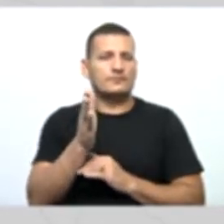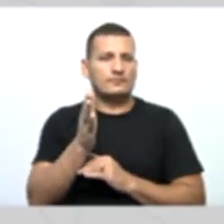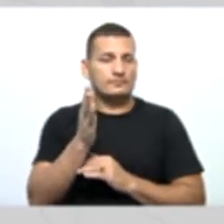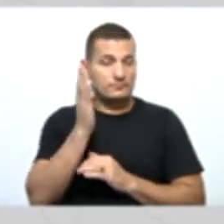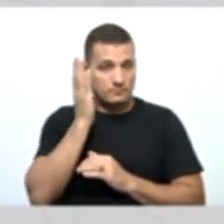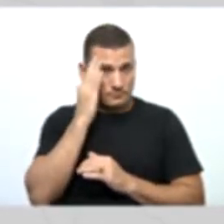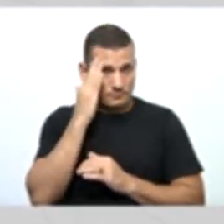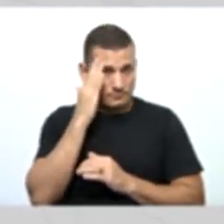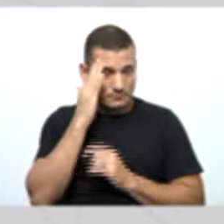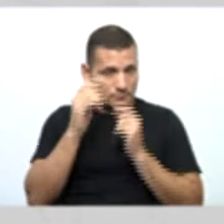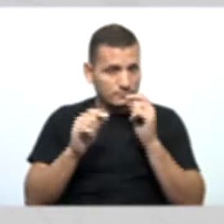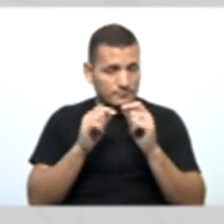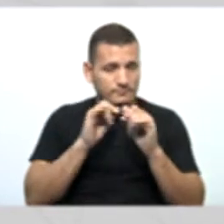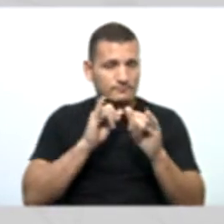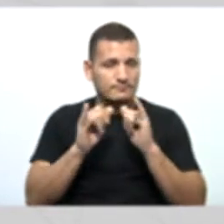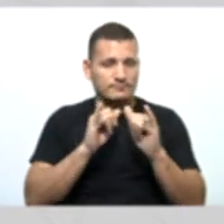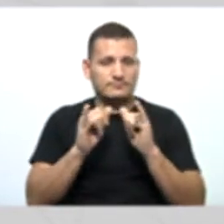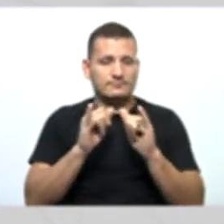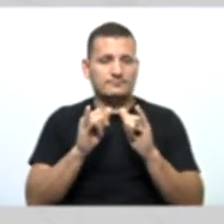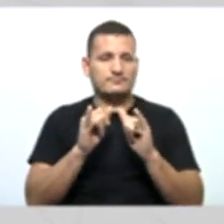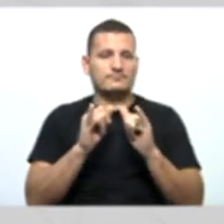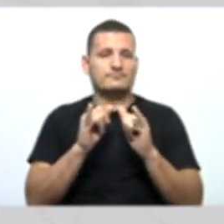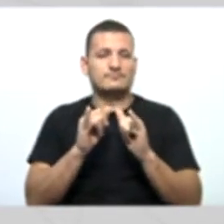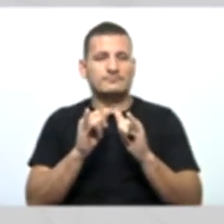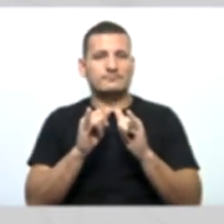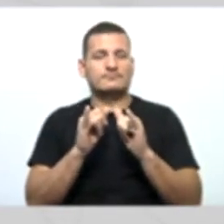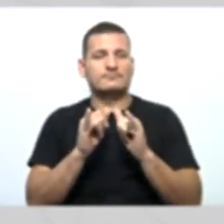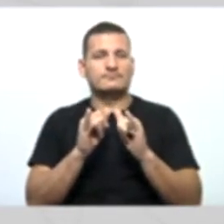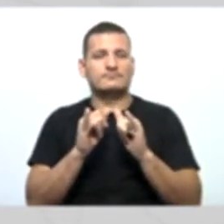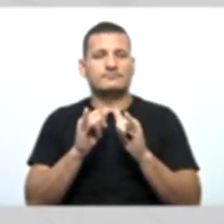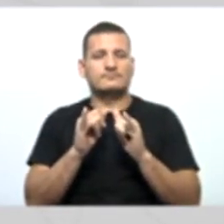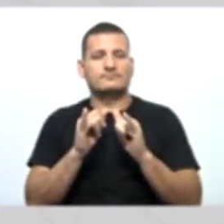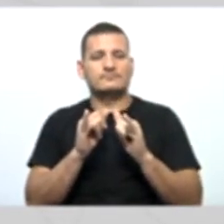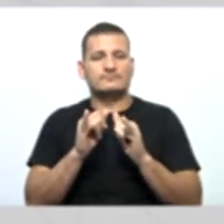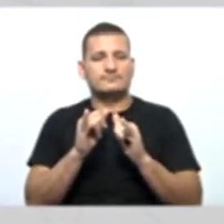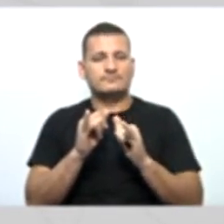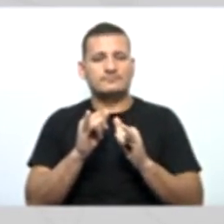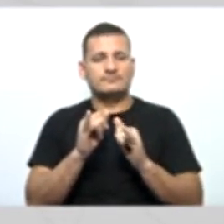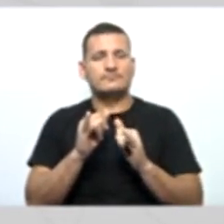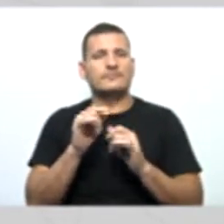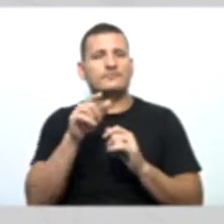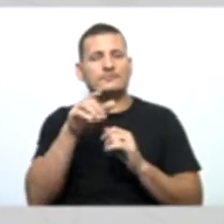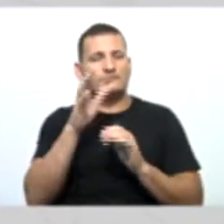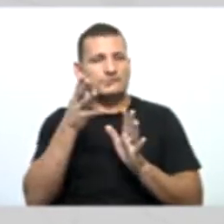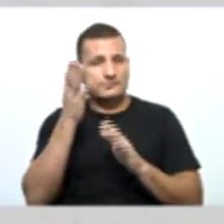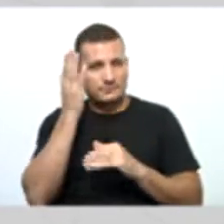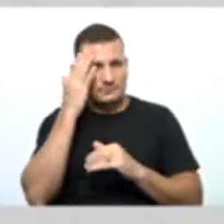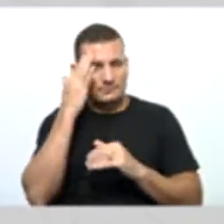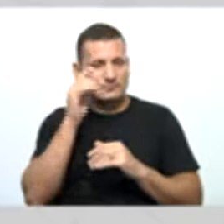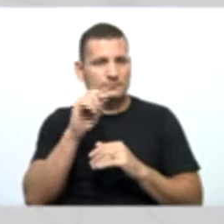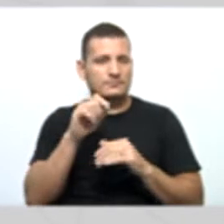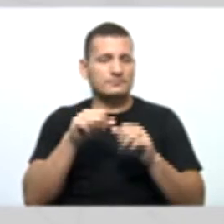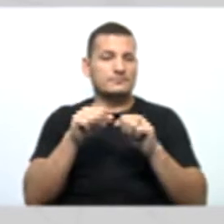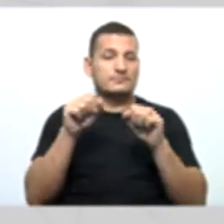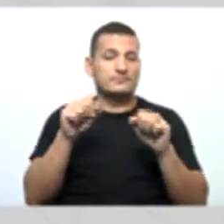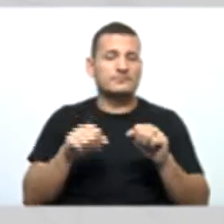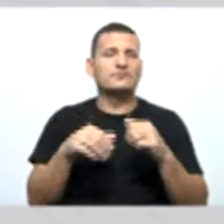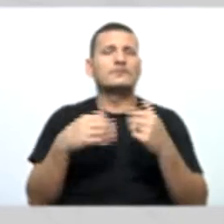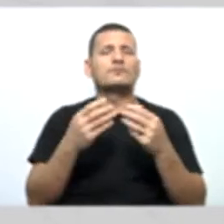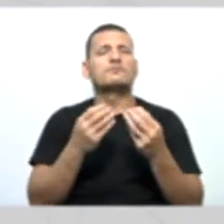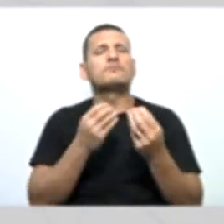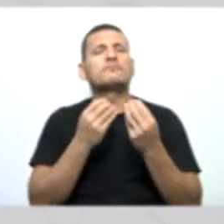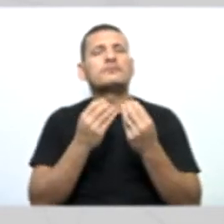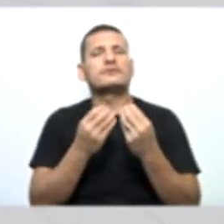que é informação, já que você já tem noção o que é sistema, para que serve sistema